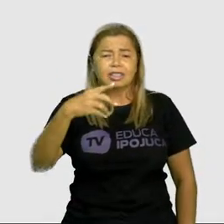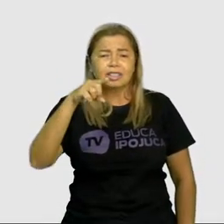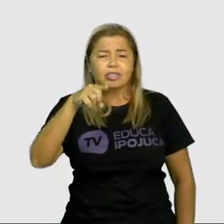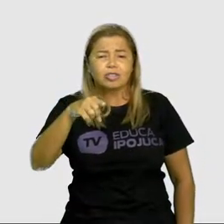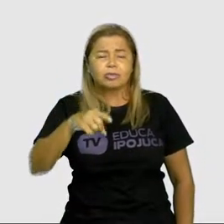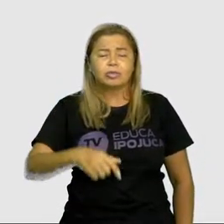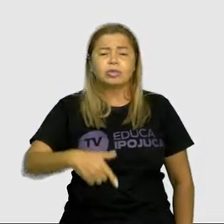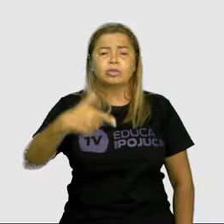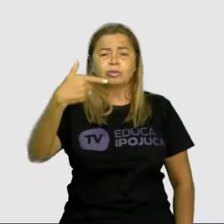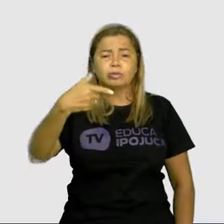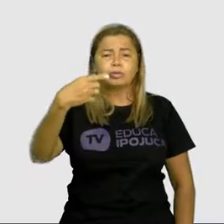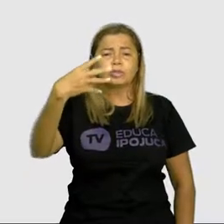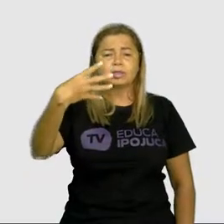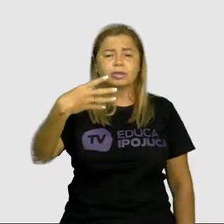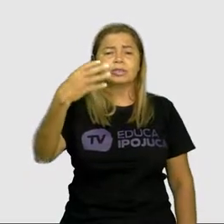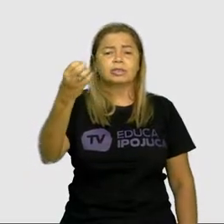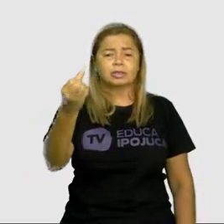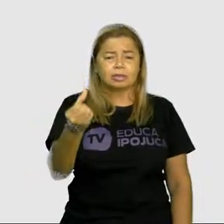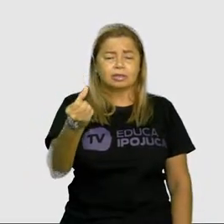3.246.